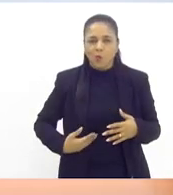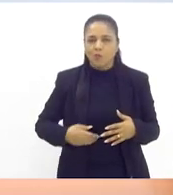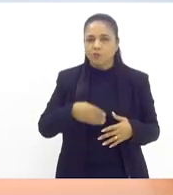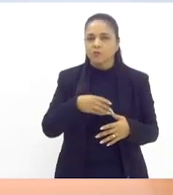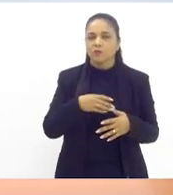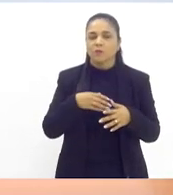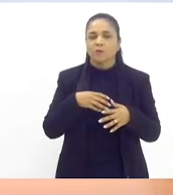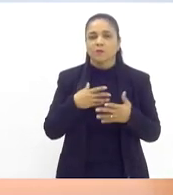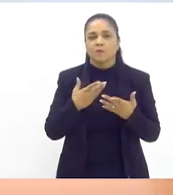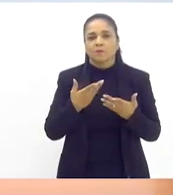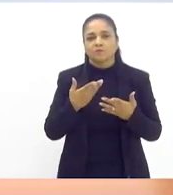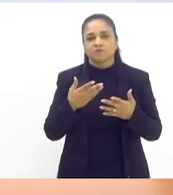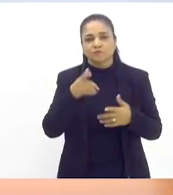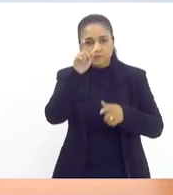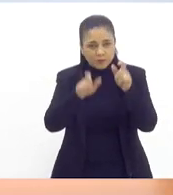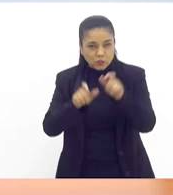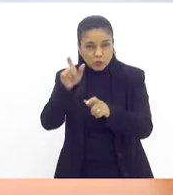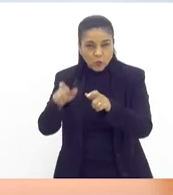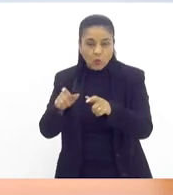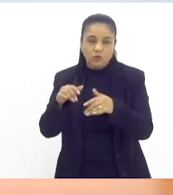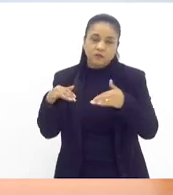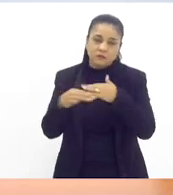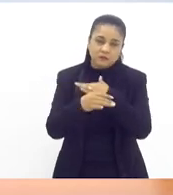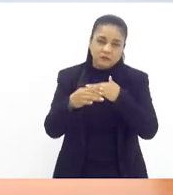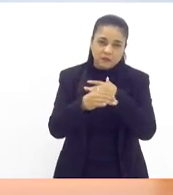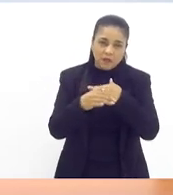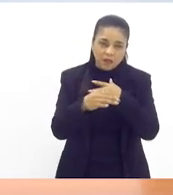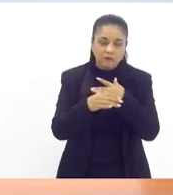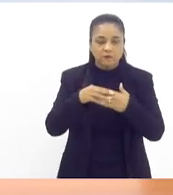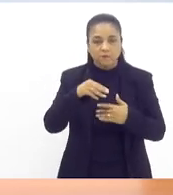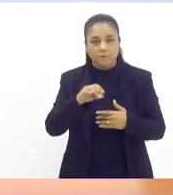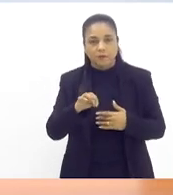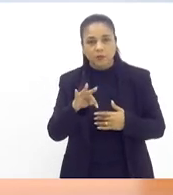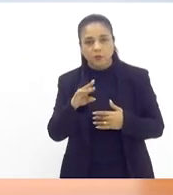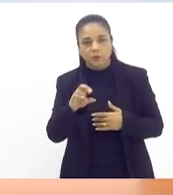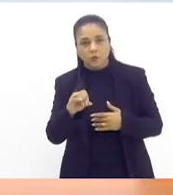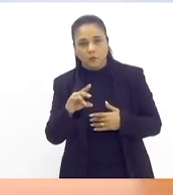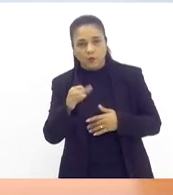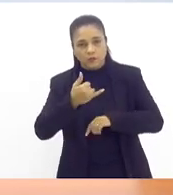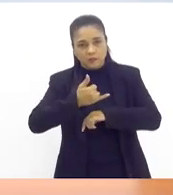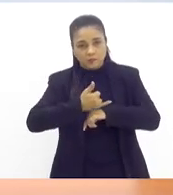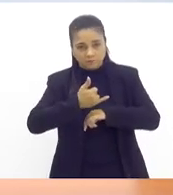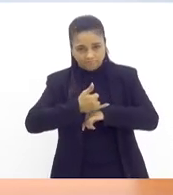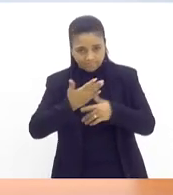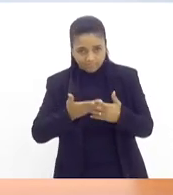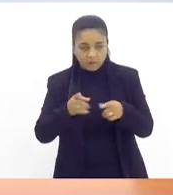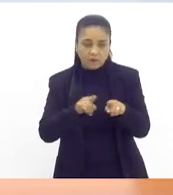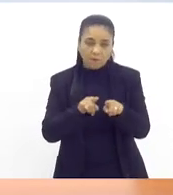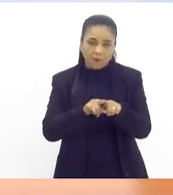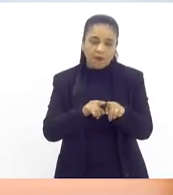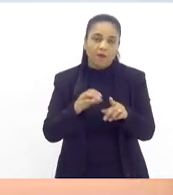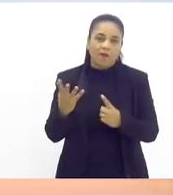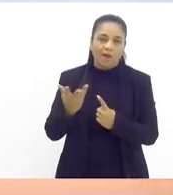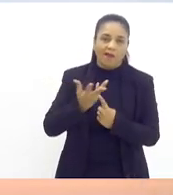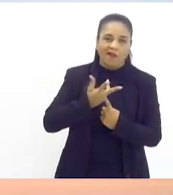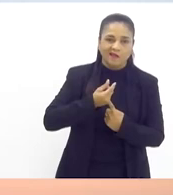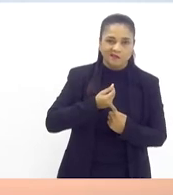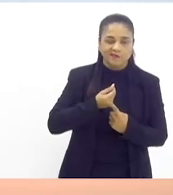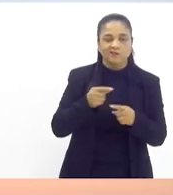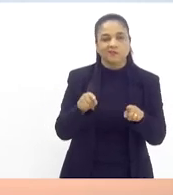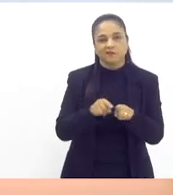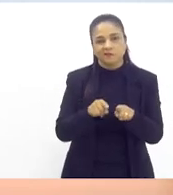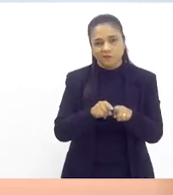urbano, metropolitano, e, por fim, atividades artísticas nacionais também entram dentro dessa